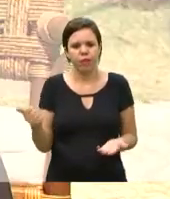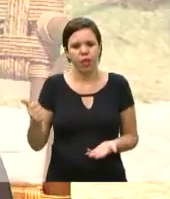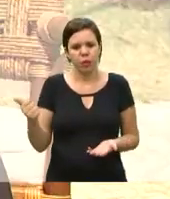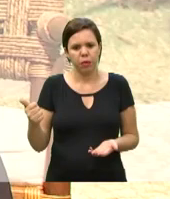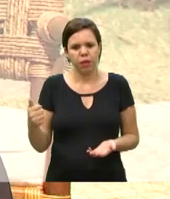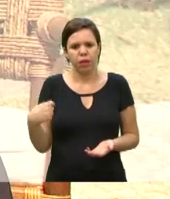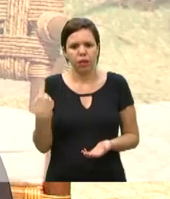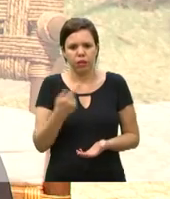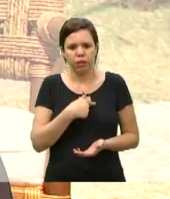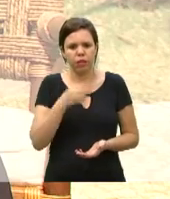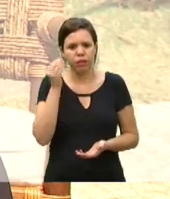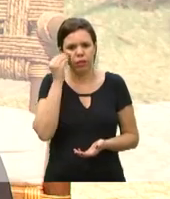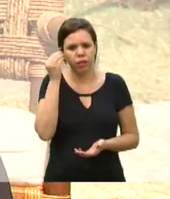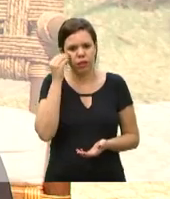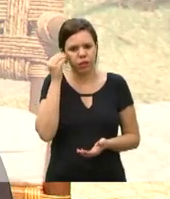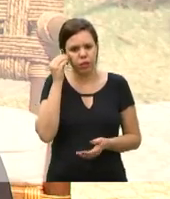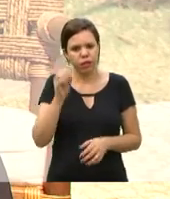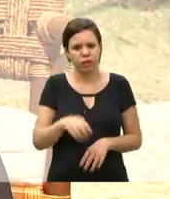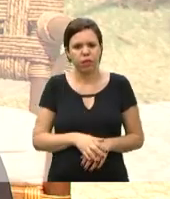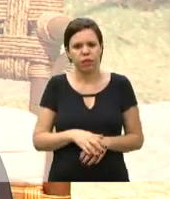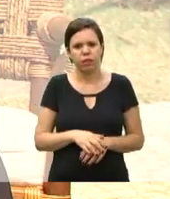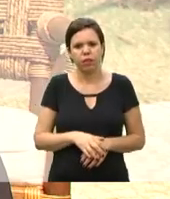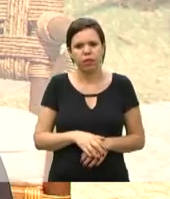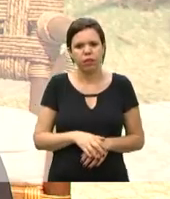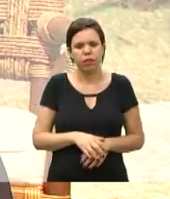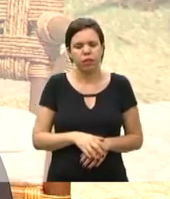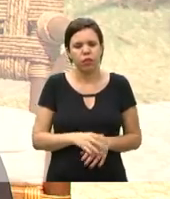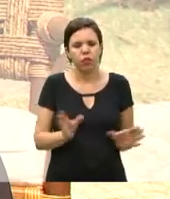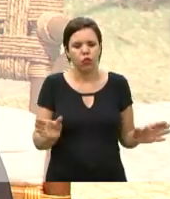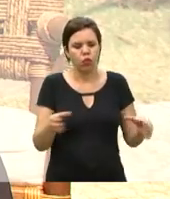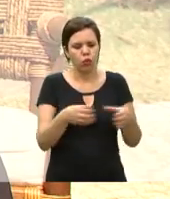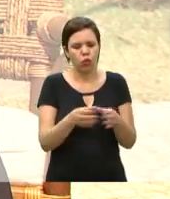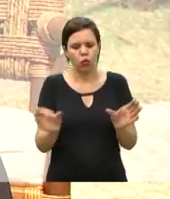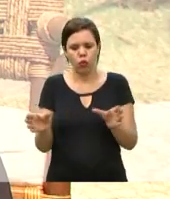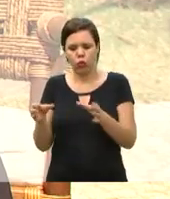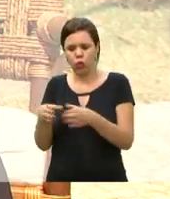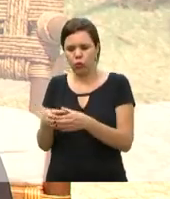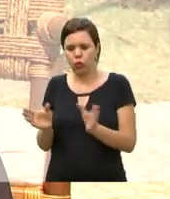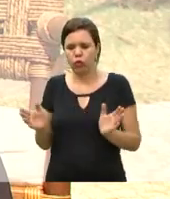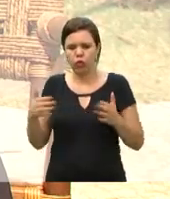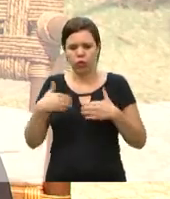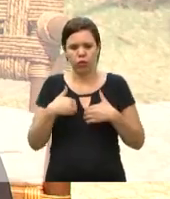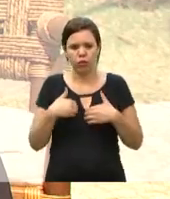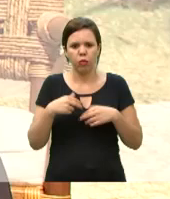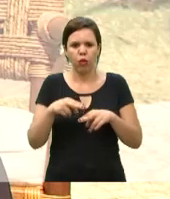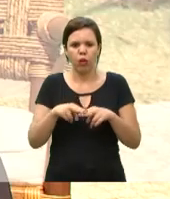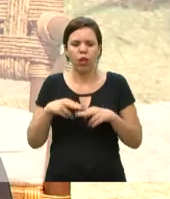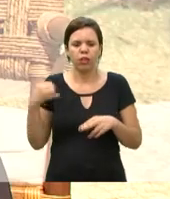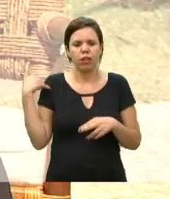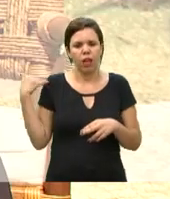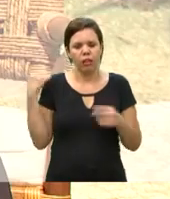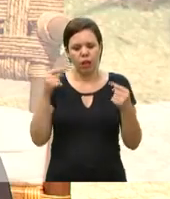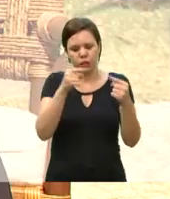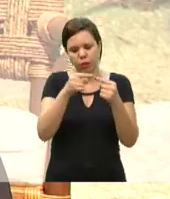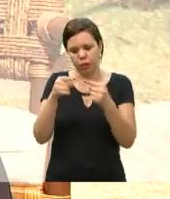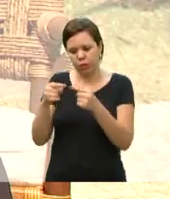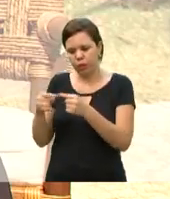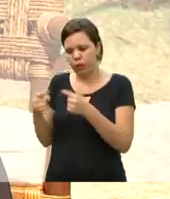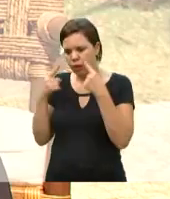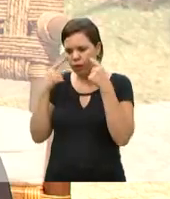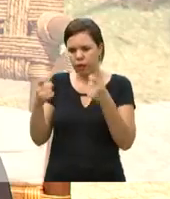Primeiro, a gente tenta a formação de grupo pelo ciclo de vida, não é? Pelos